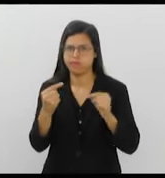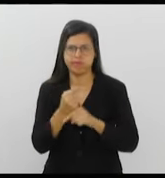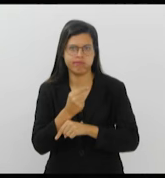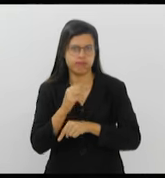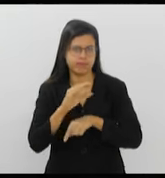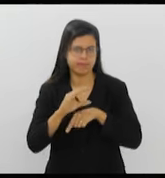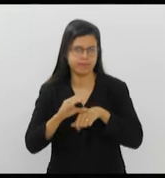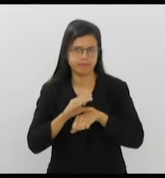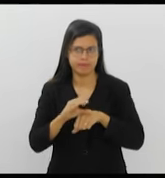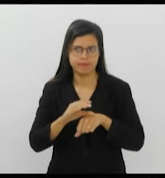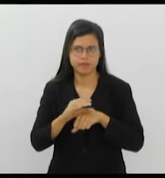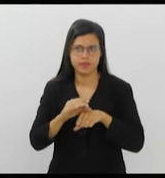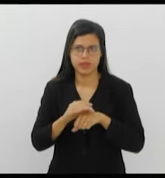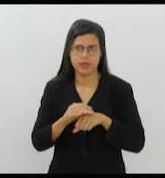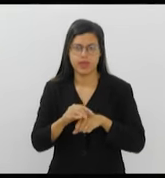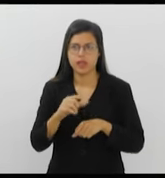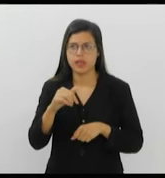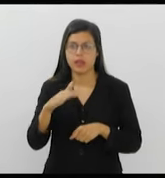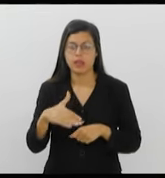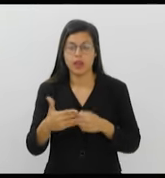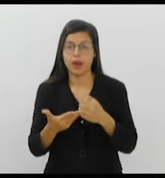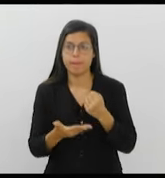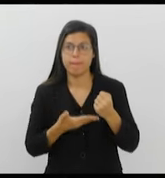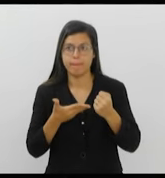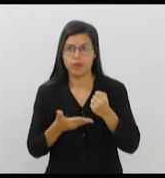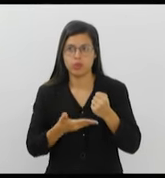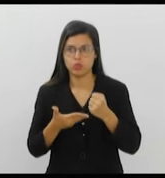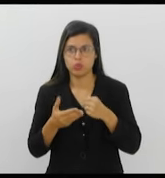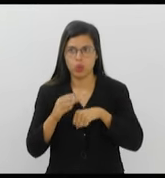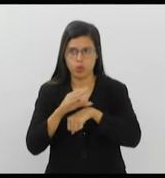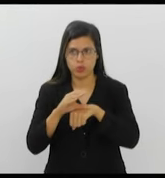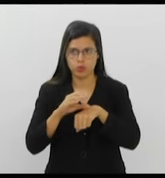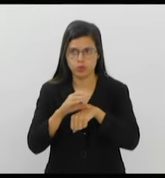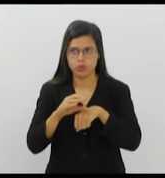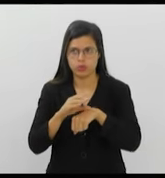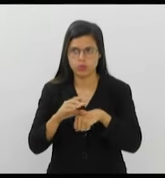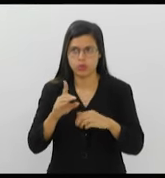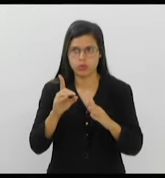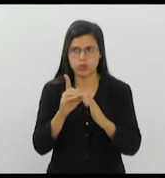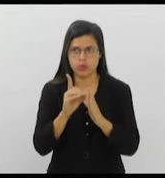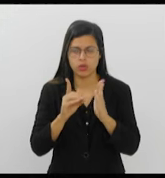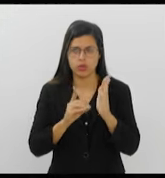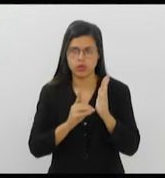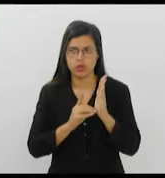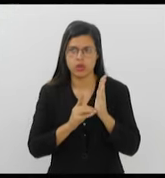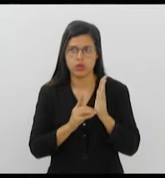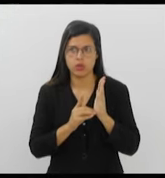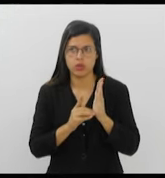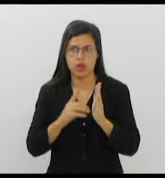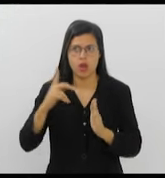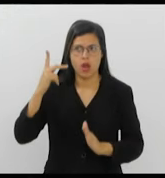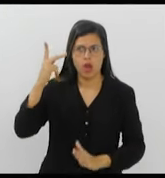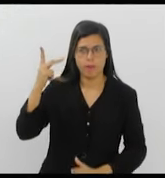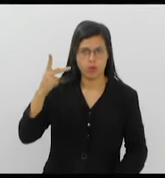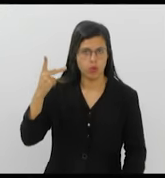inconstitucional. Quem sustentou a constitucionalidade do decreto foi a